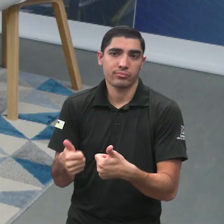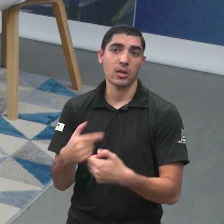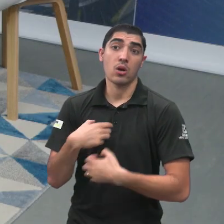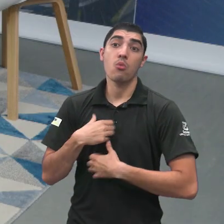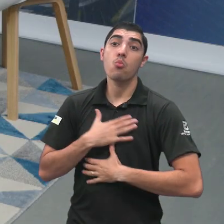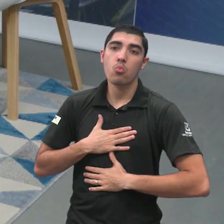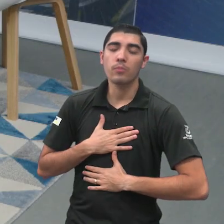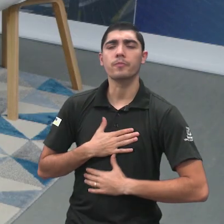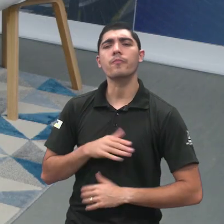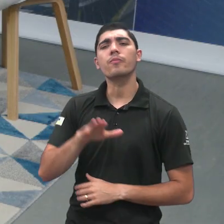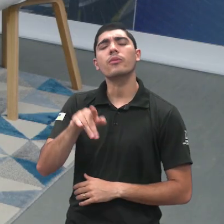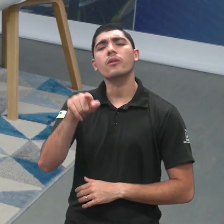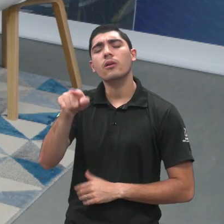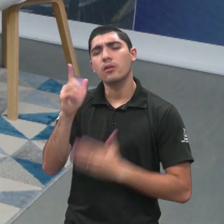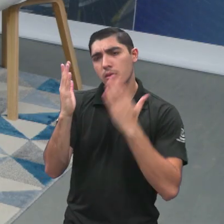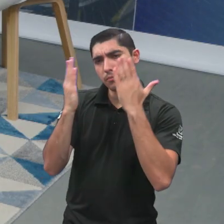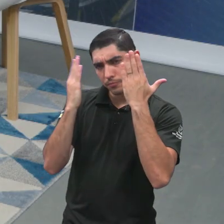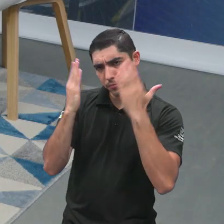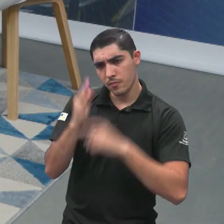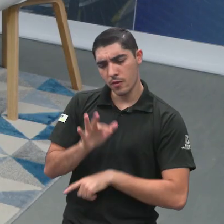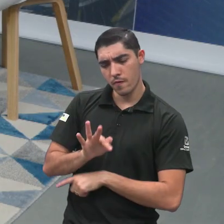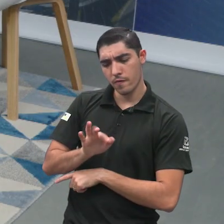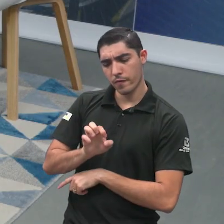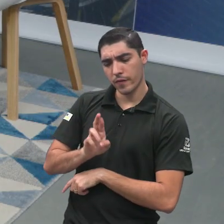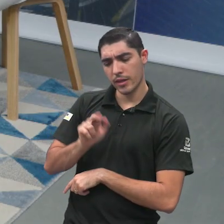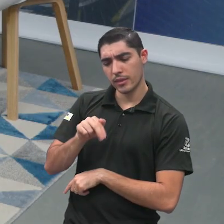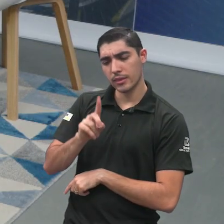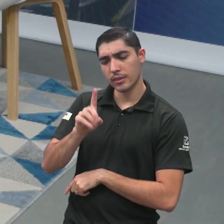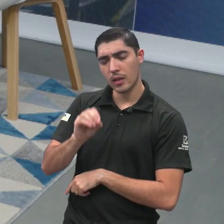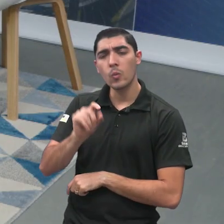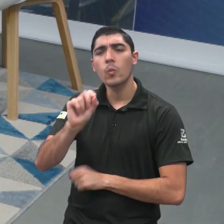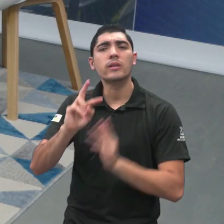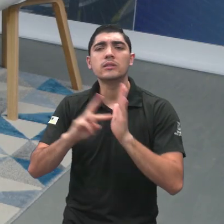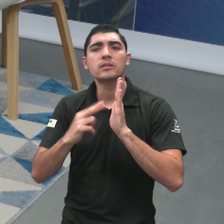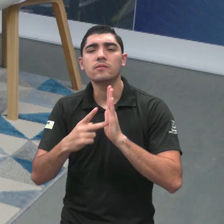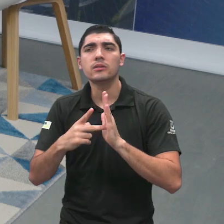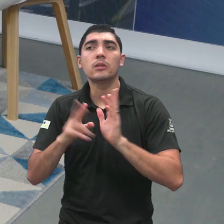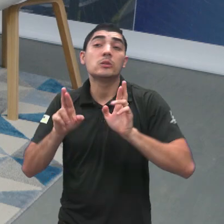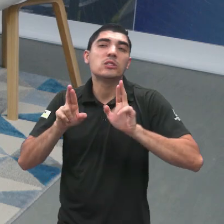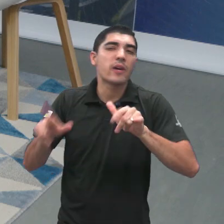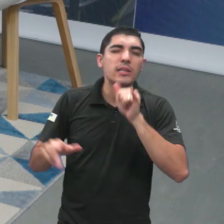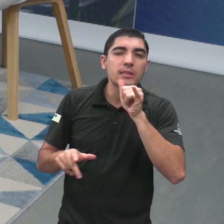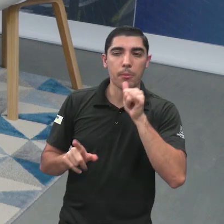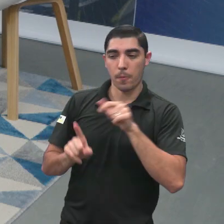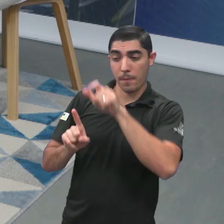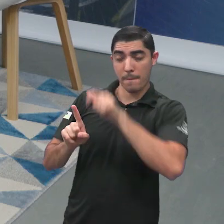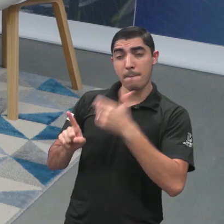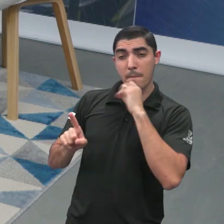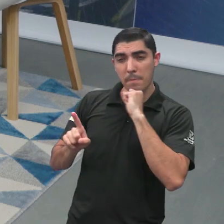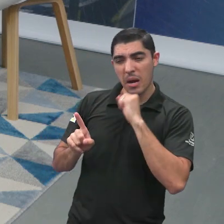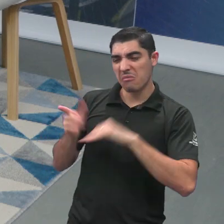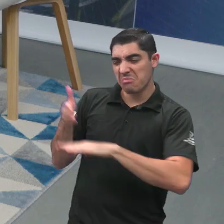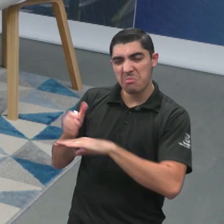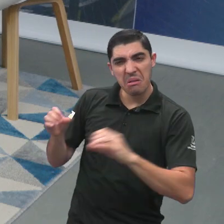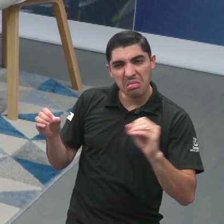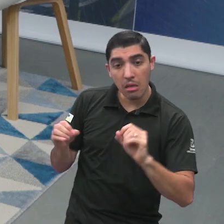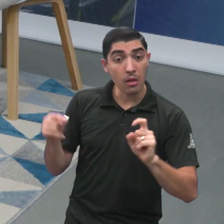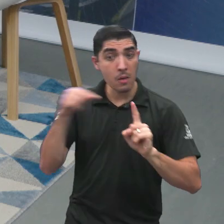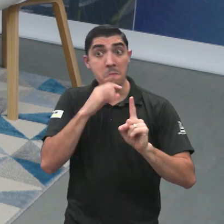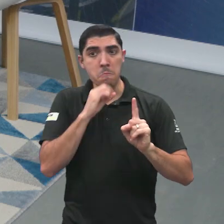que diferencia um pai presente, né, de um pai realmente participativo do dia a